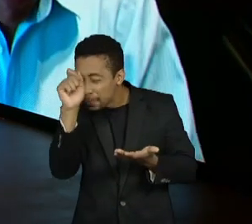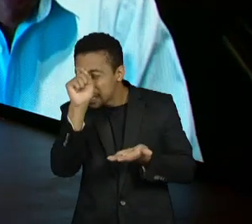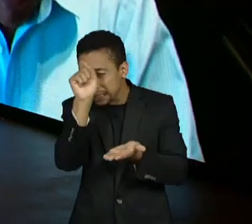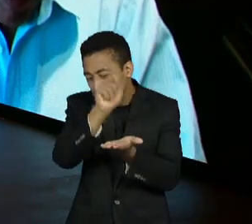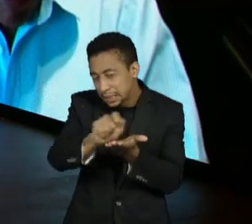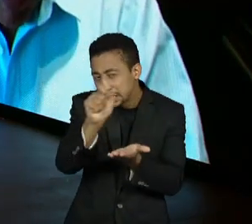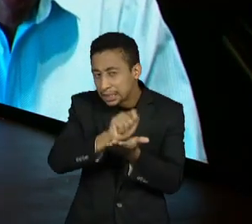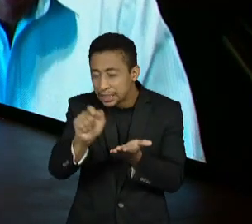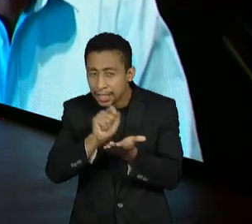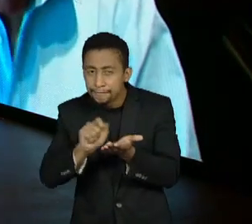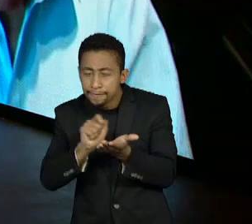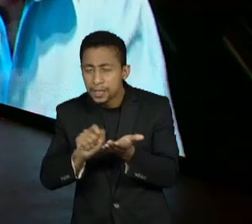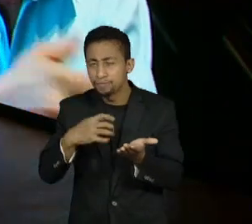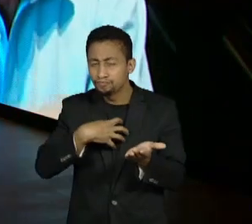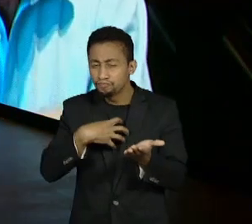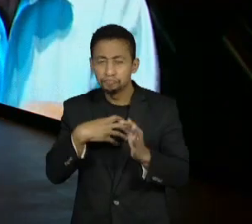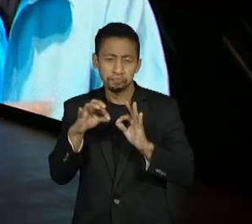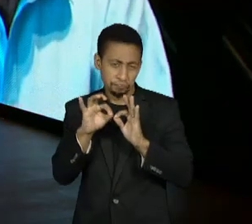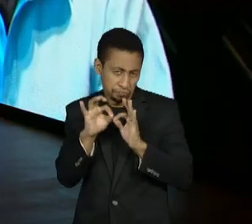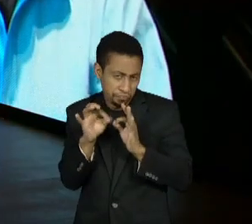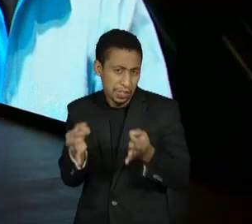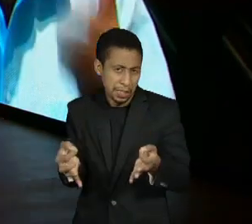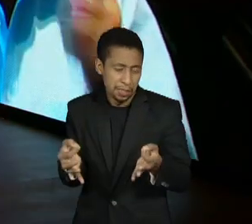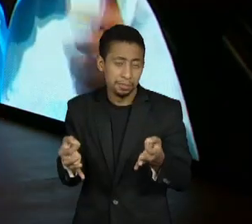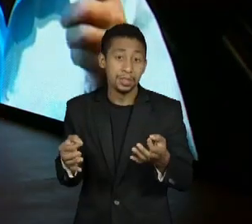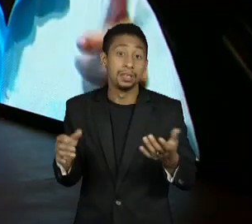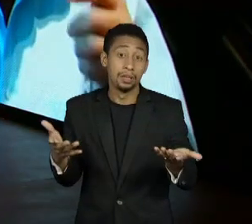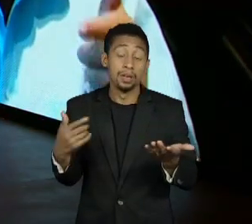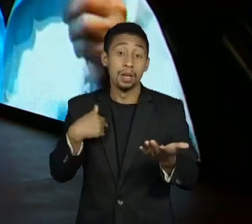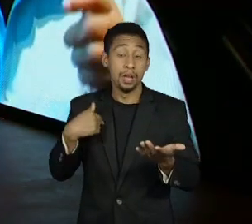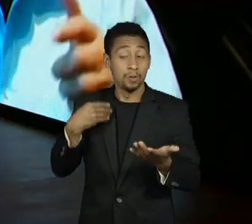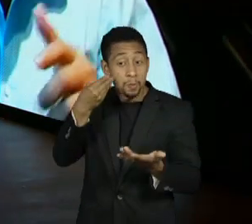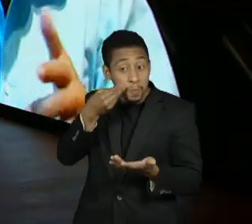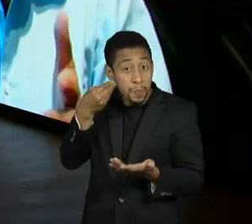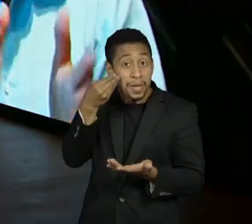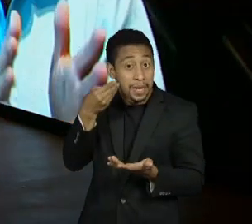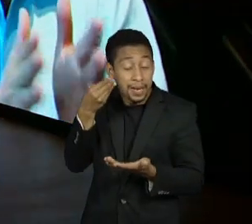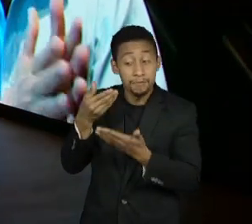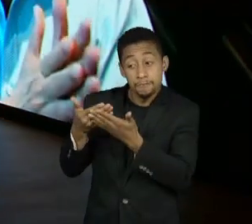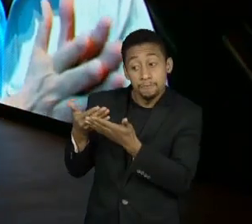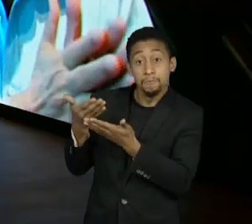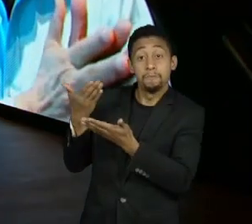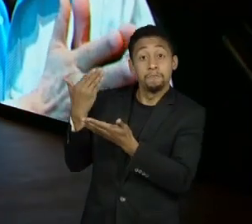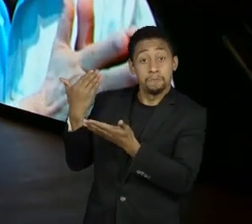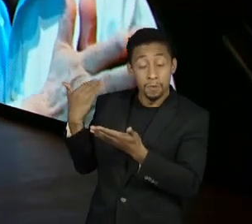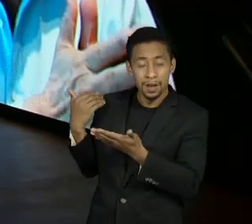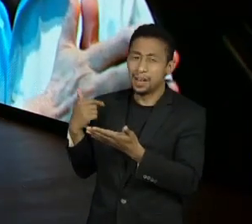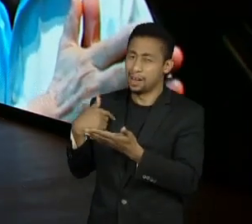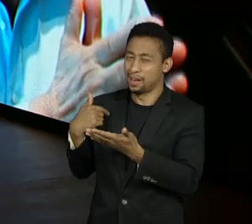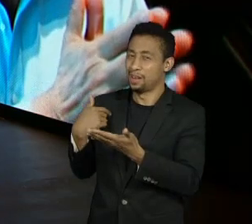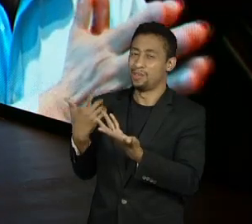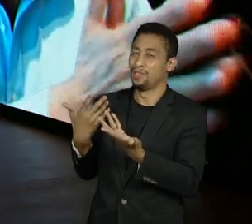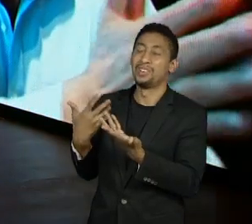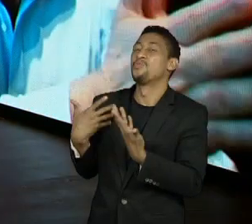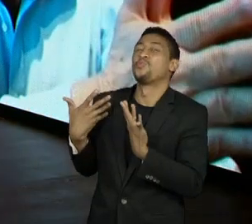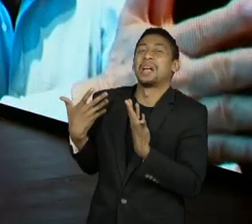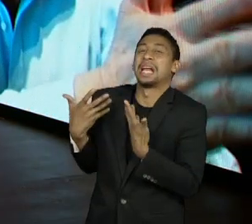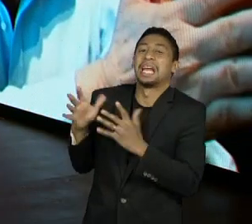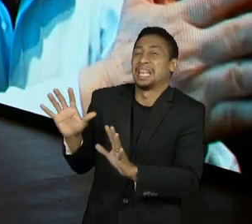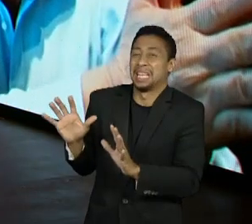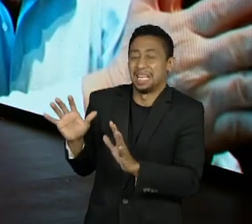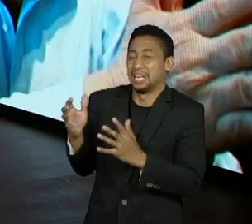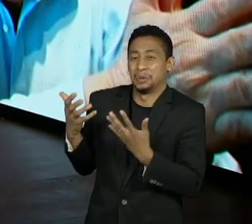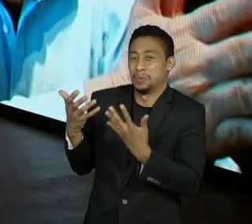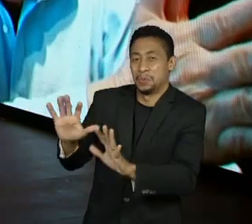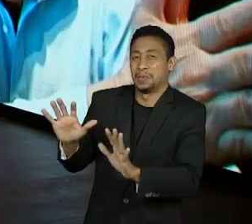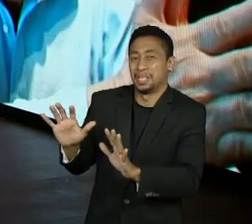de maneira simples, além de tudo, com o meu aprendizado anterior, que eu não queria balões cheios,